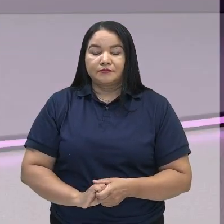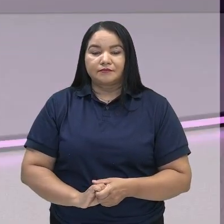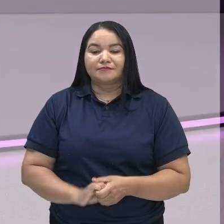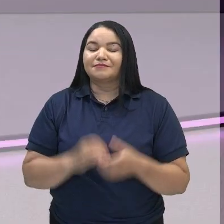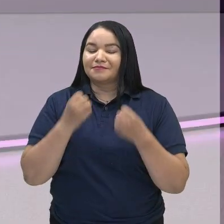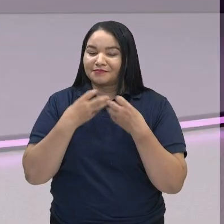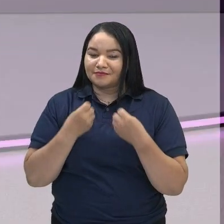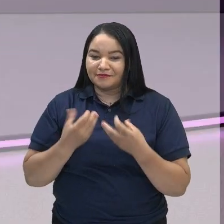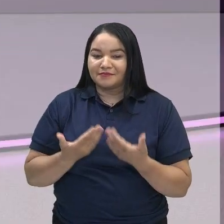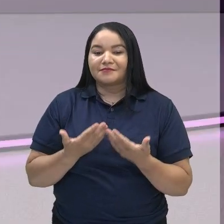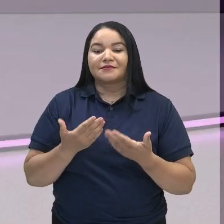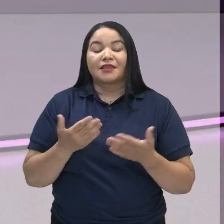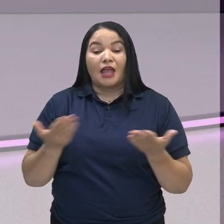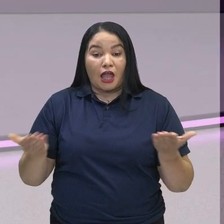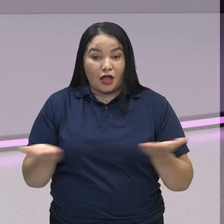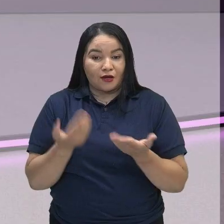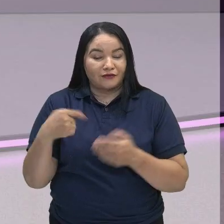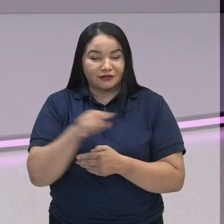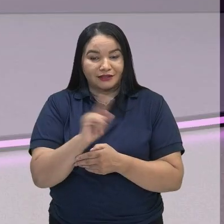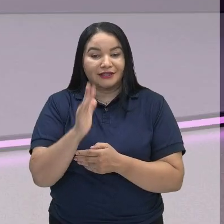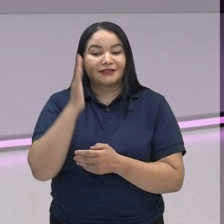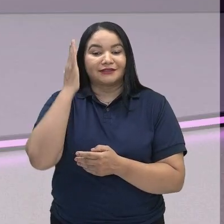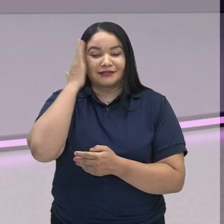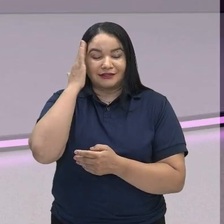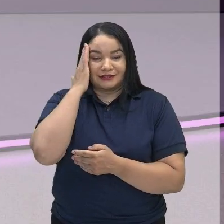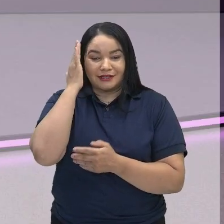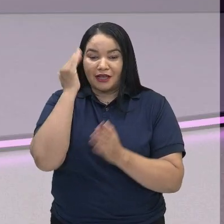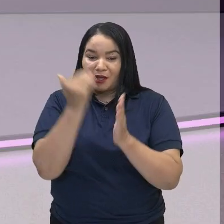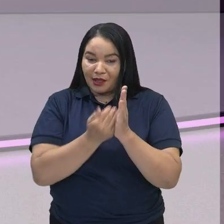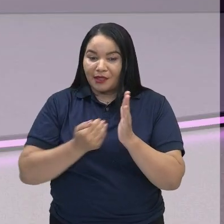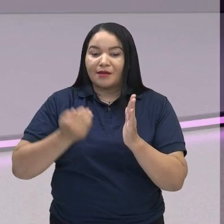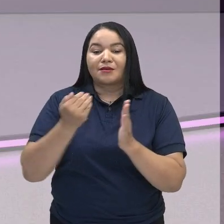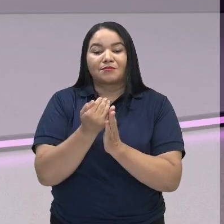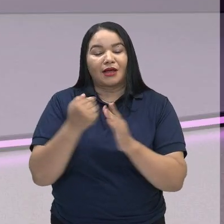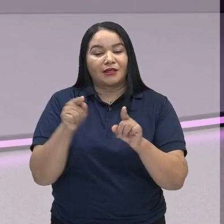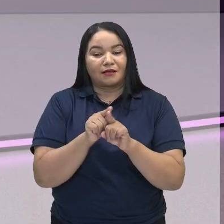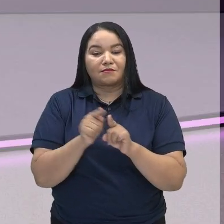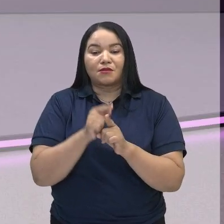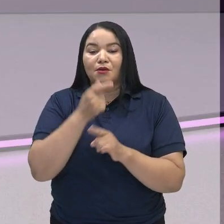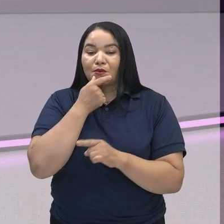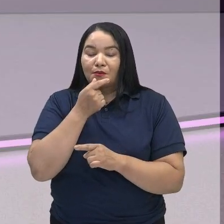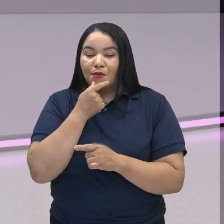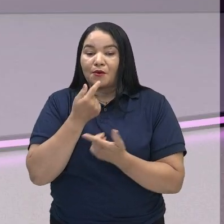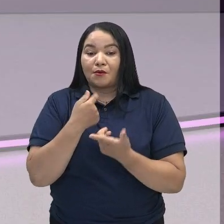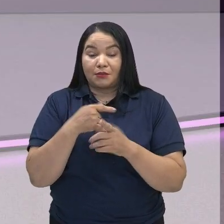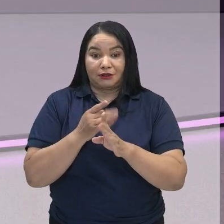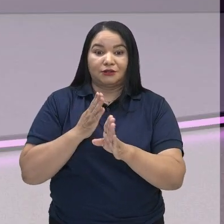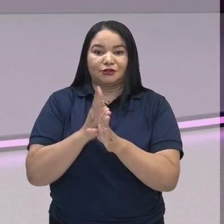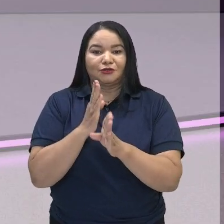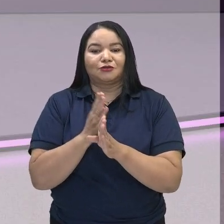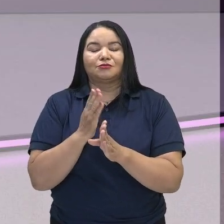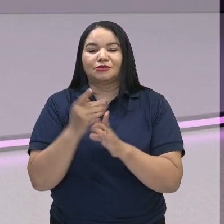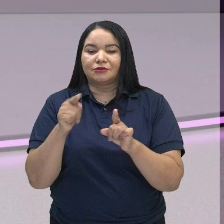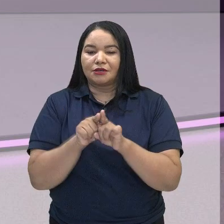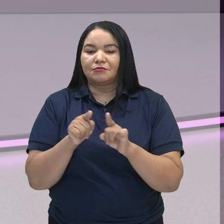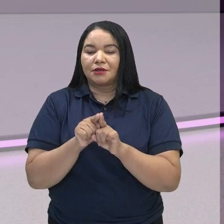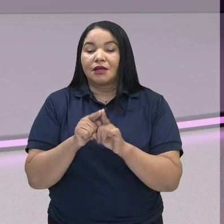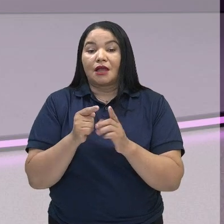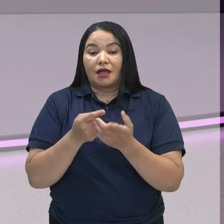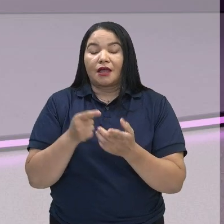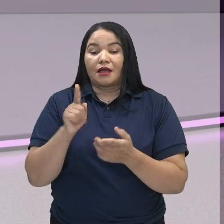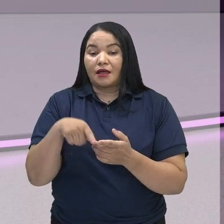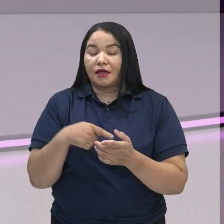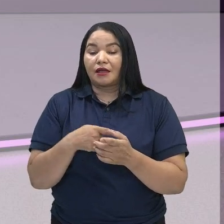Muito bem, estudantes. Agora vocês já sabem um pouco mais de Pitágoras, que é o grande inventor, melhor, o grande